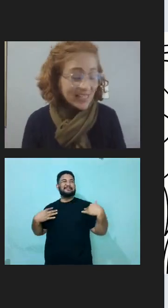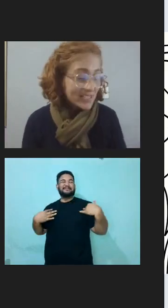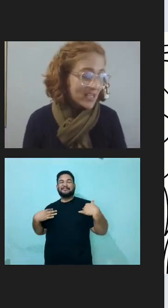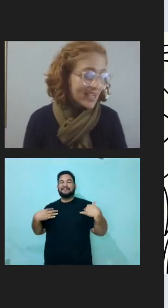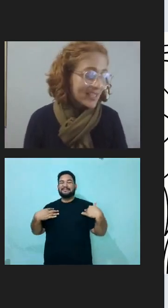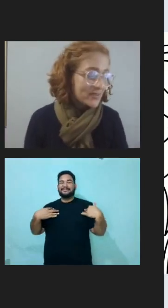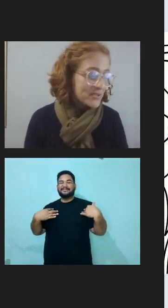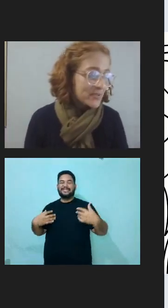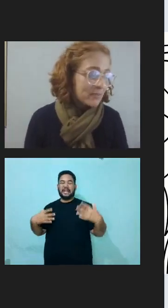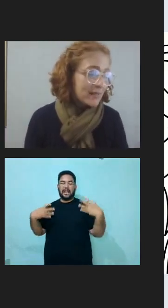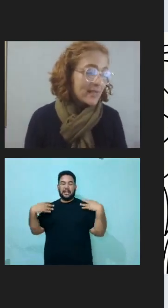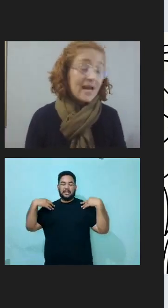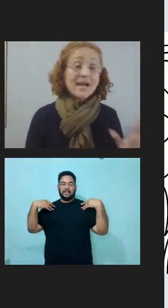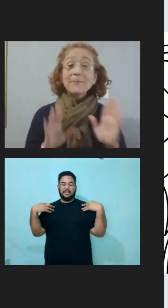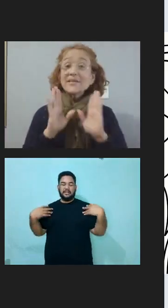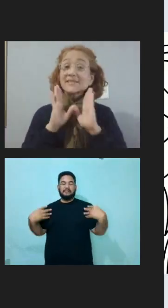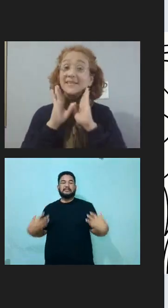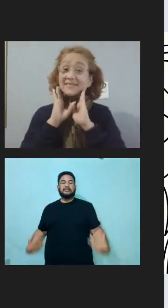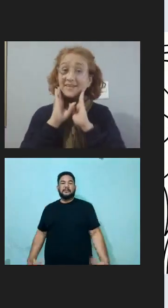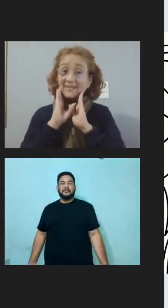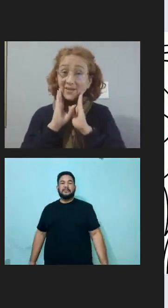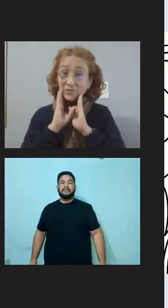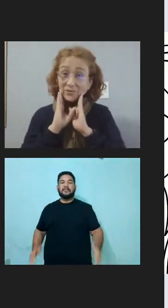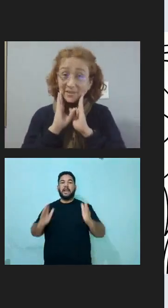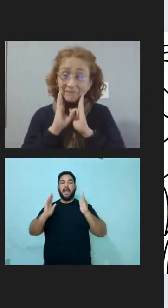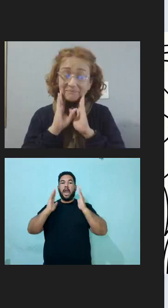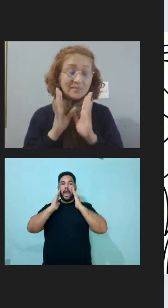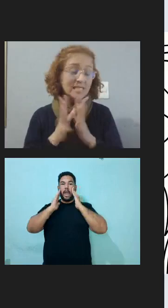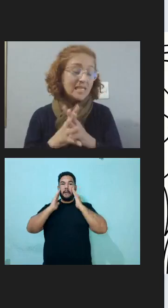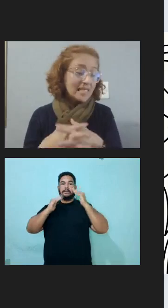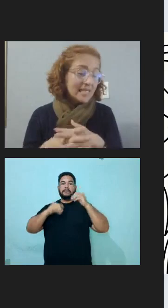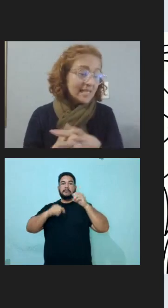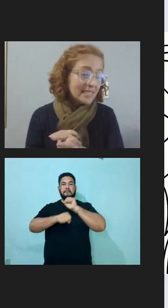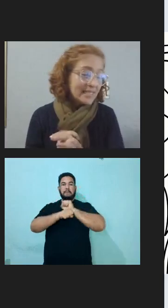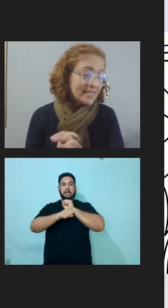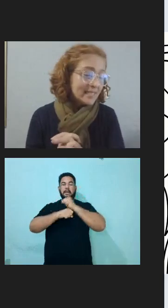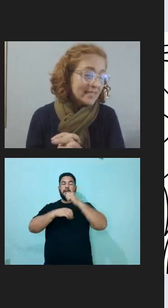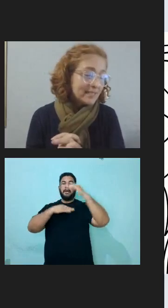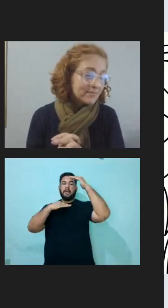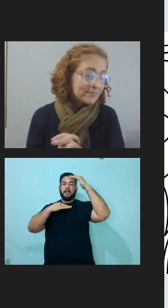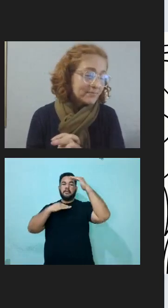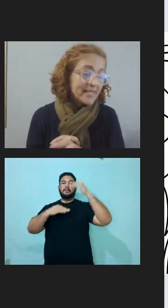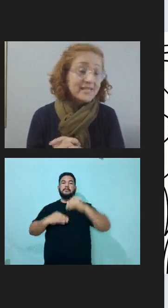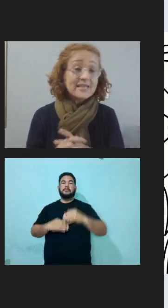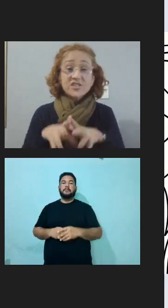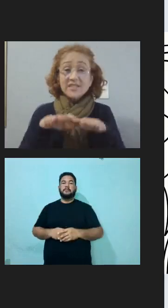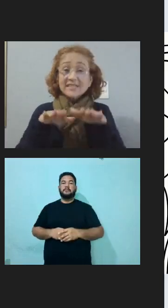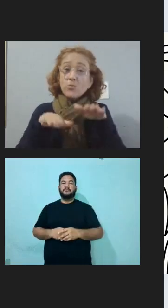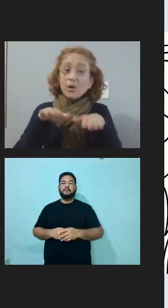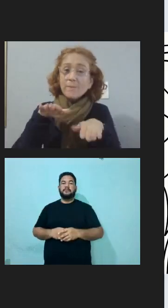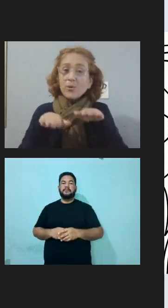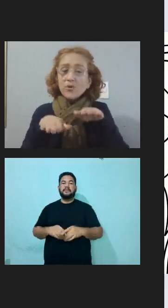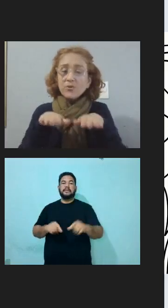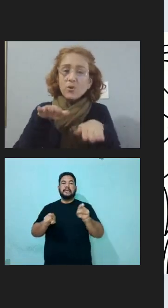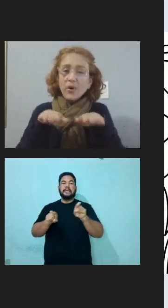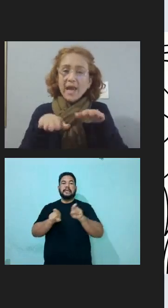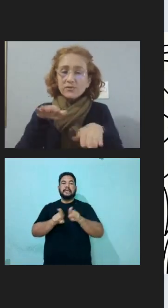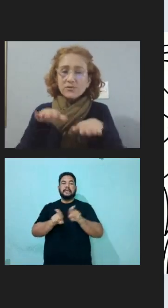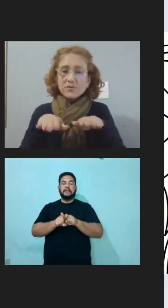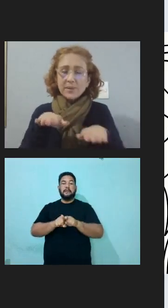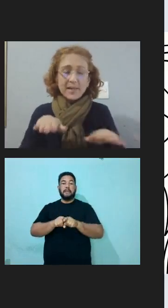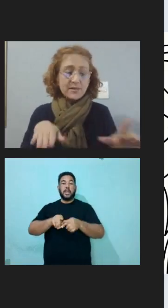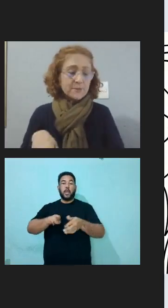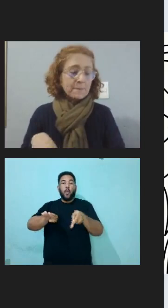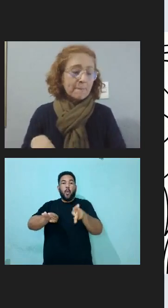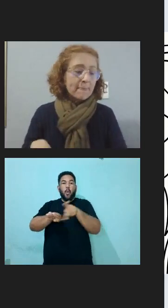Ombros relaxados, a cabeça tem que estar neutra, né? E a gente tem que estar com o apoio correto